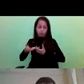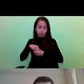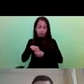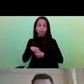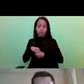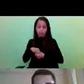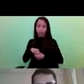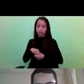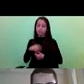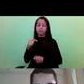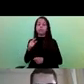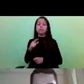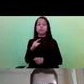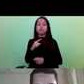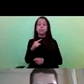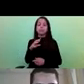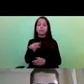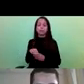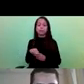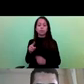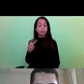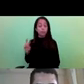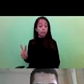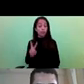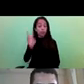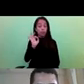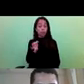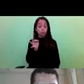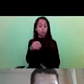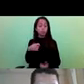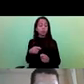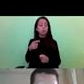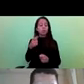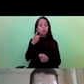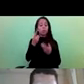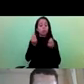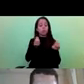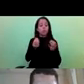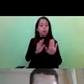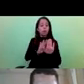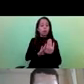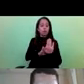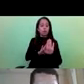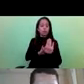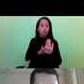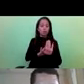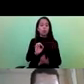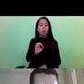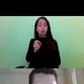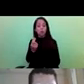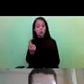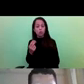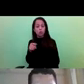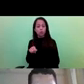nós temos a valorização da ideologia ou das